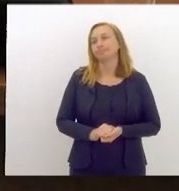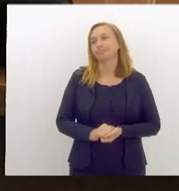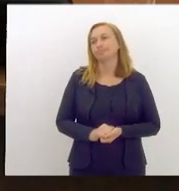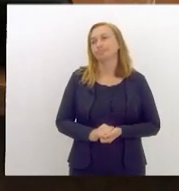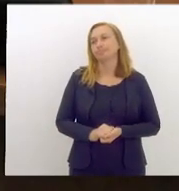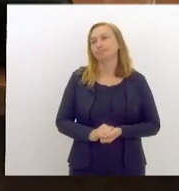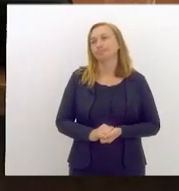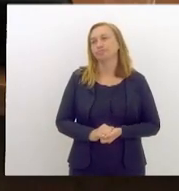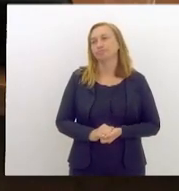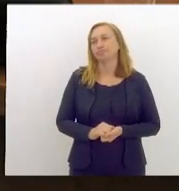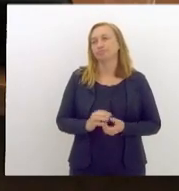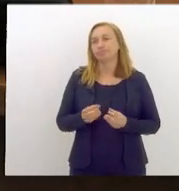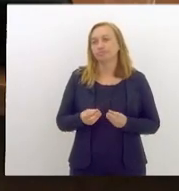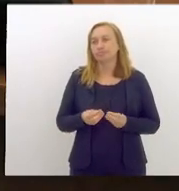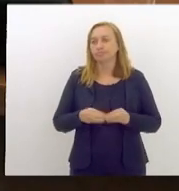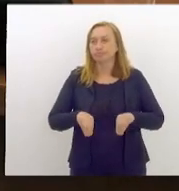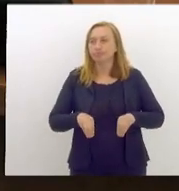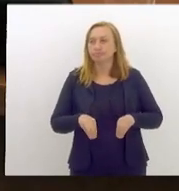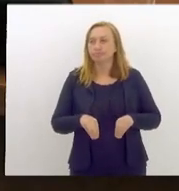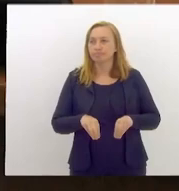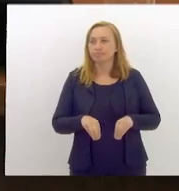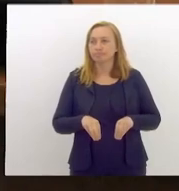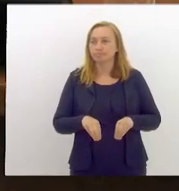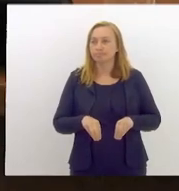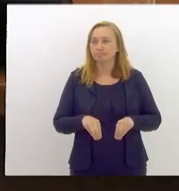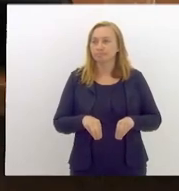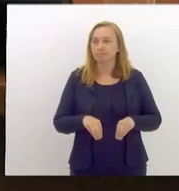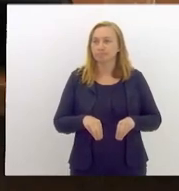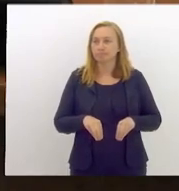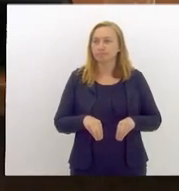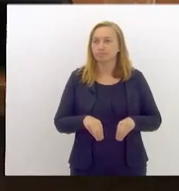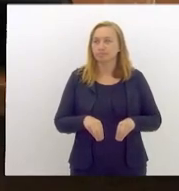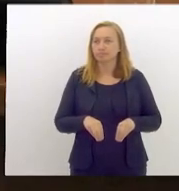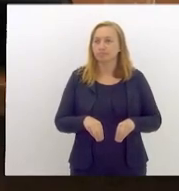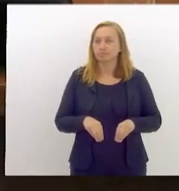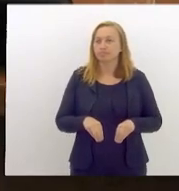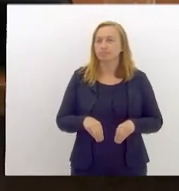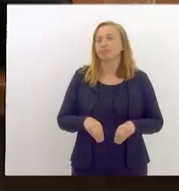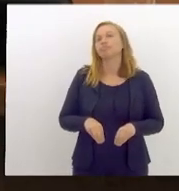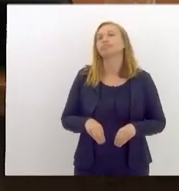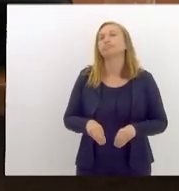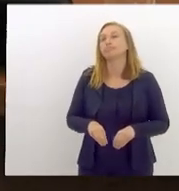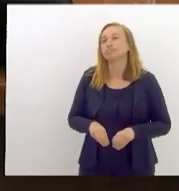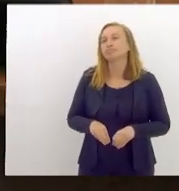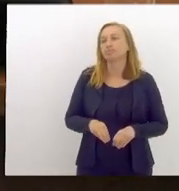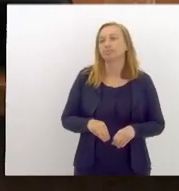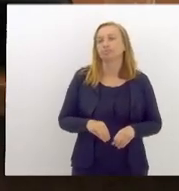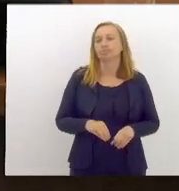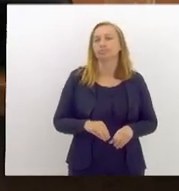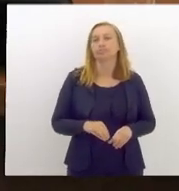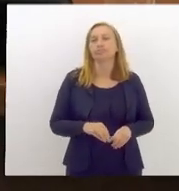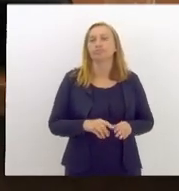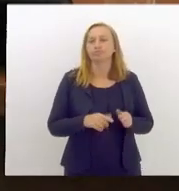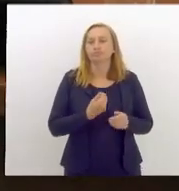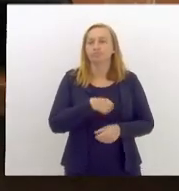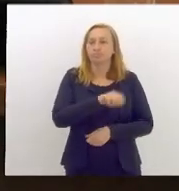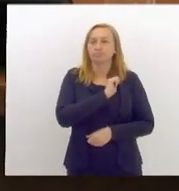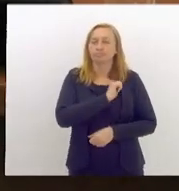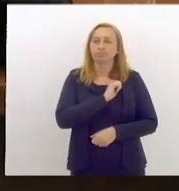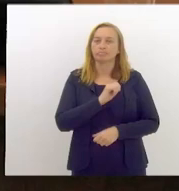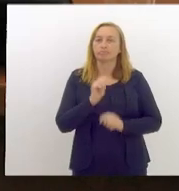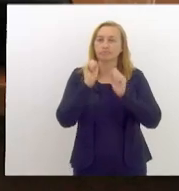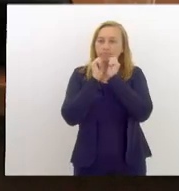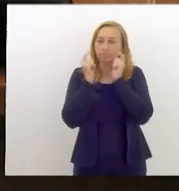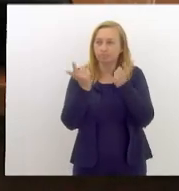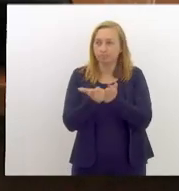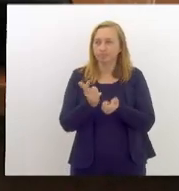afeta o regime de recuperação fiscal a Assembleia Legislativa